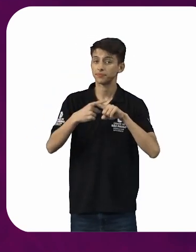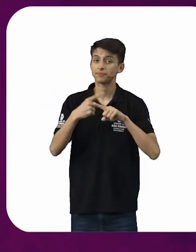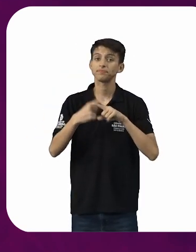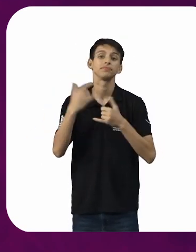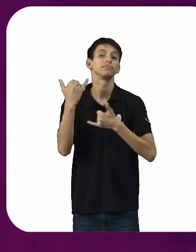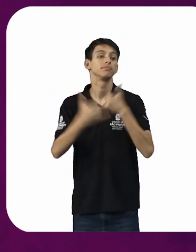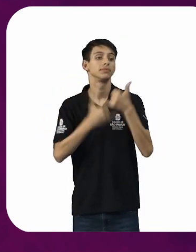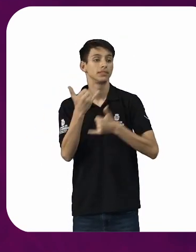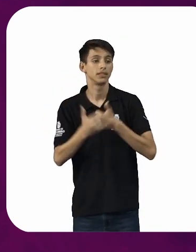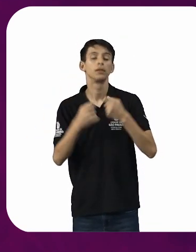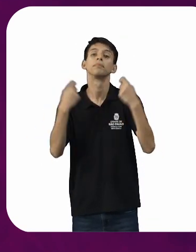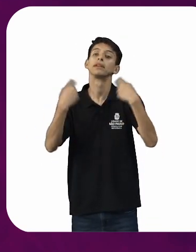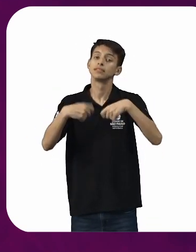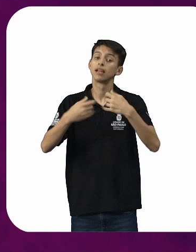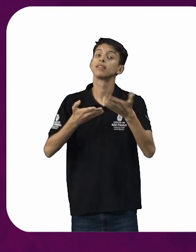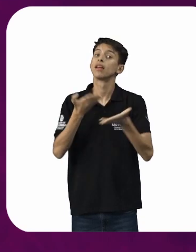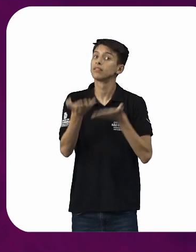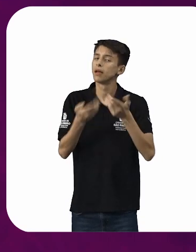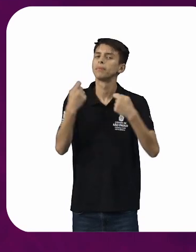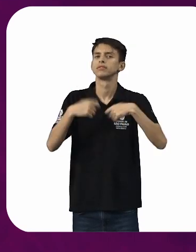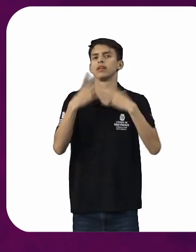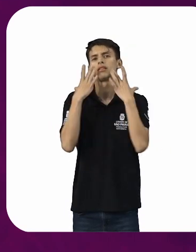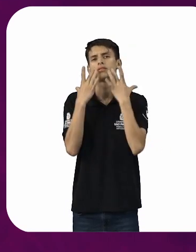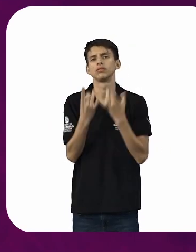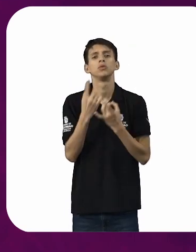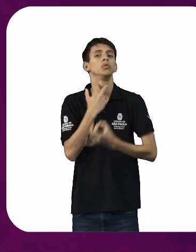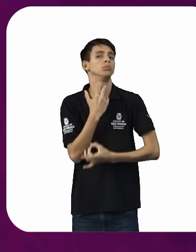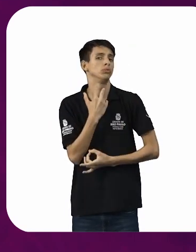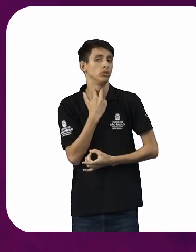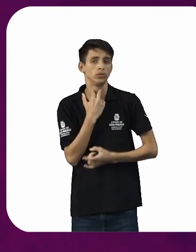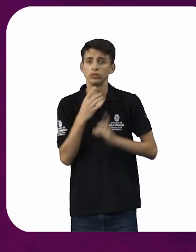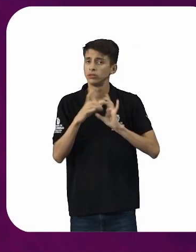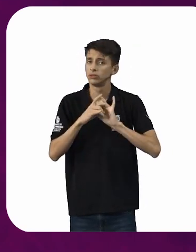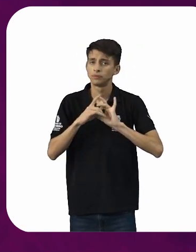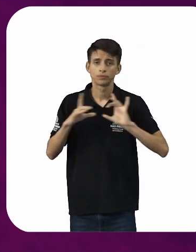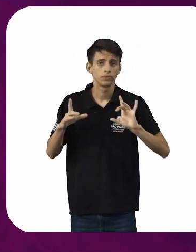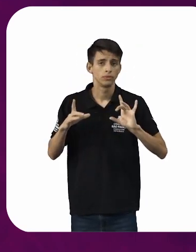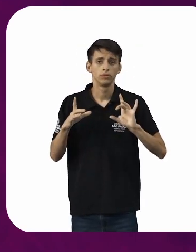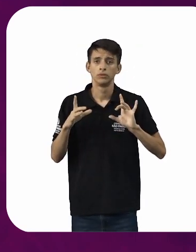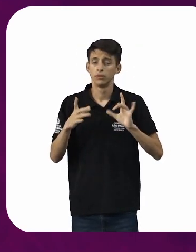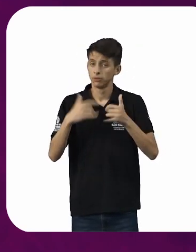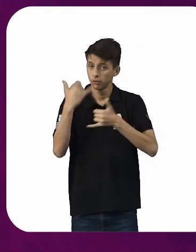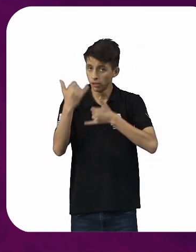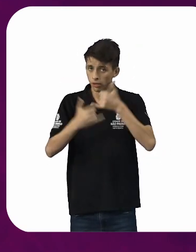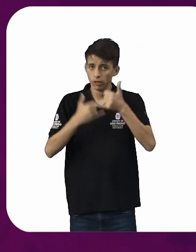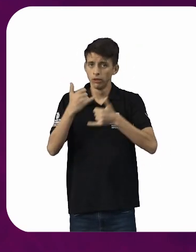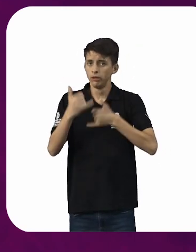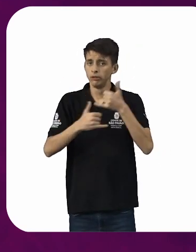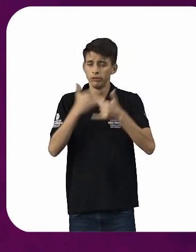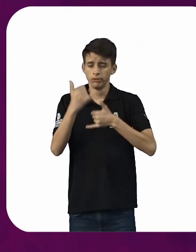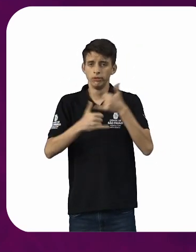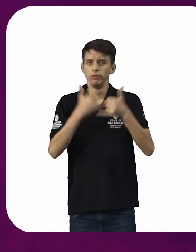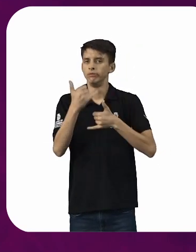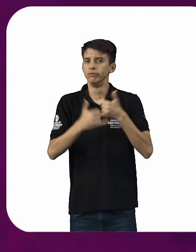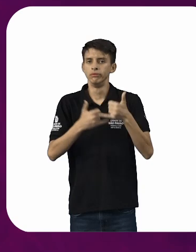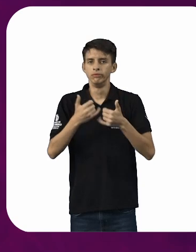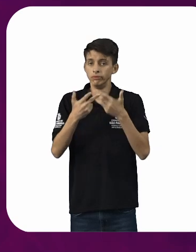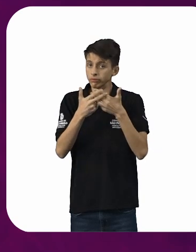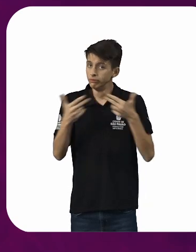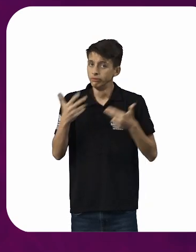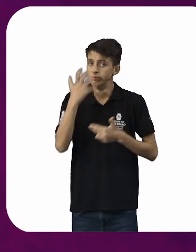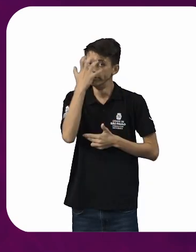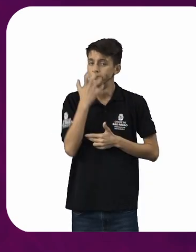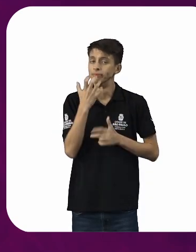cômico. Então, precisa ser tratado por isso, porque a gente não pode deixar que entre na conta da brincadeira e da diversão uma coisa